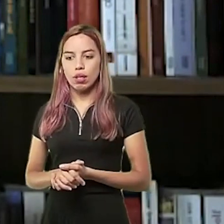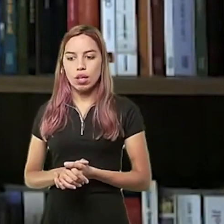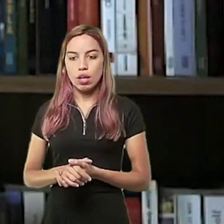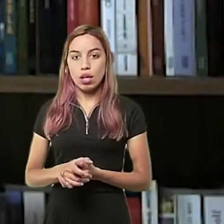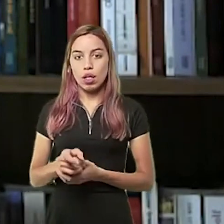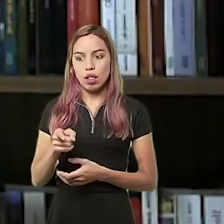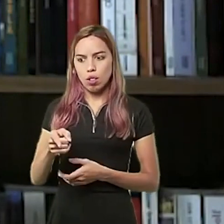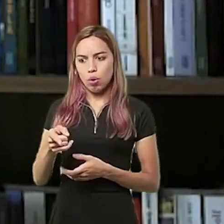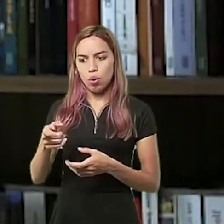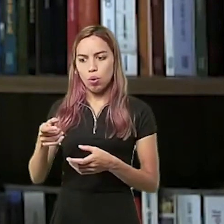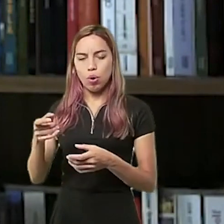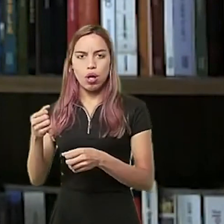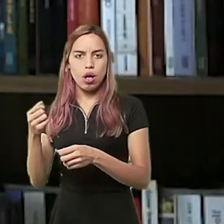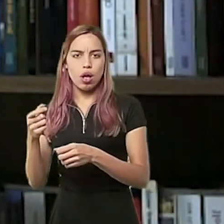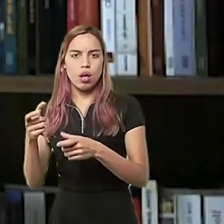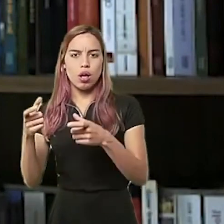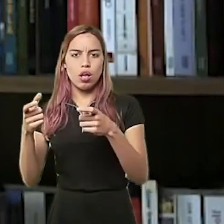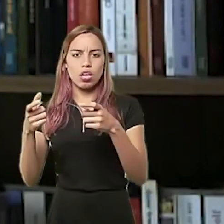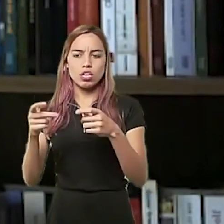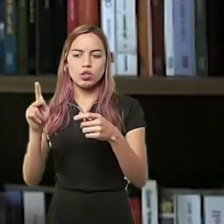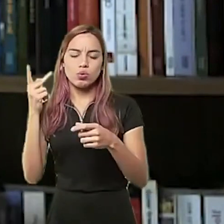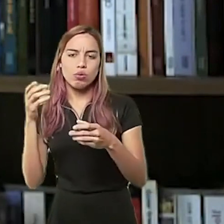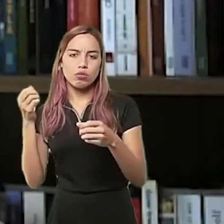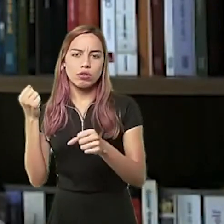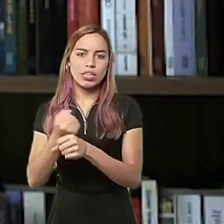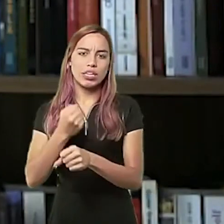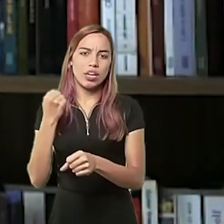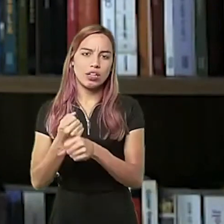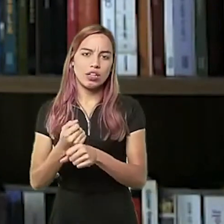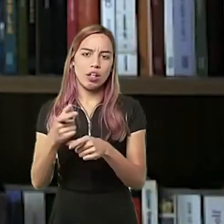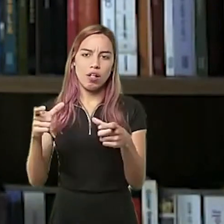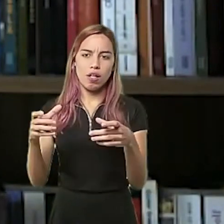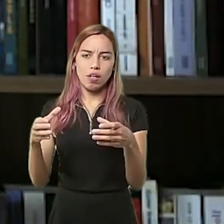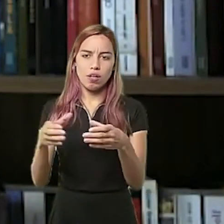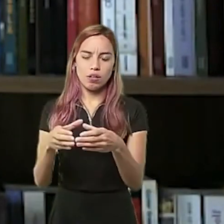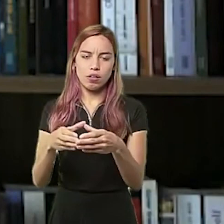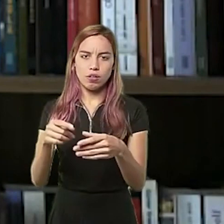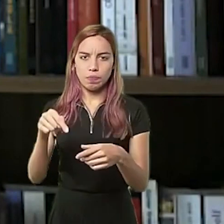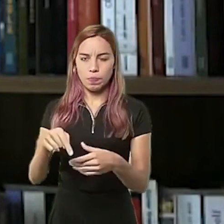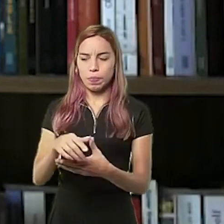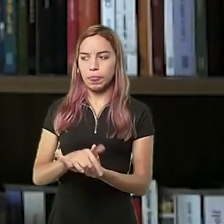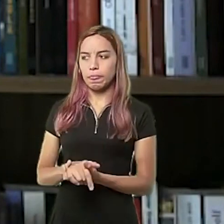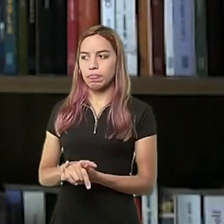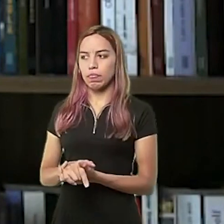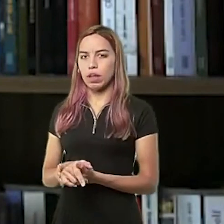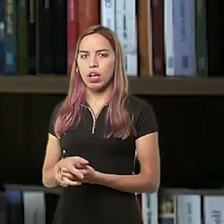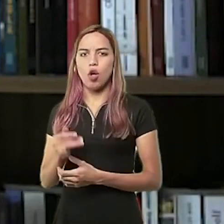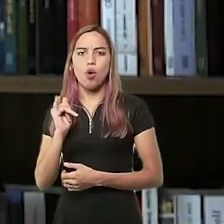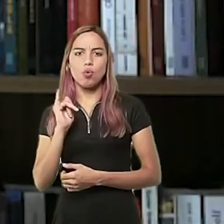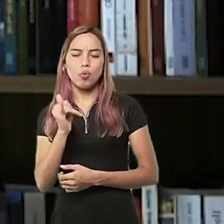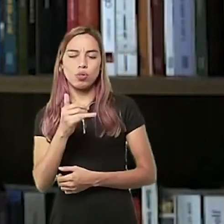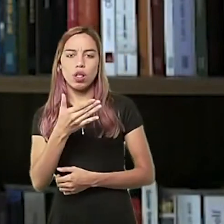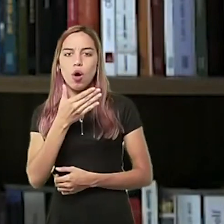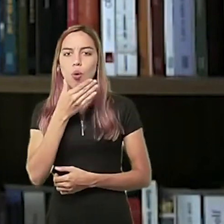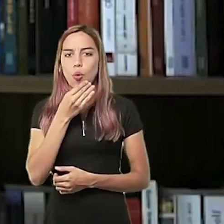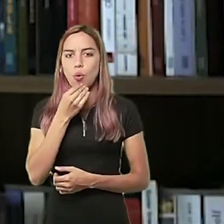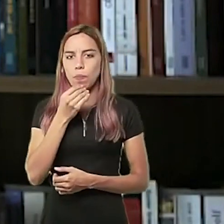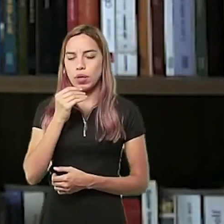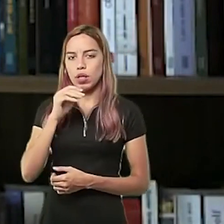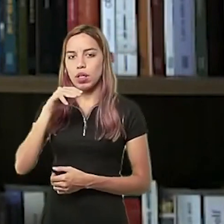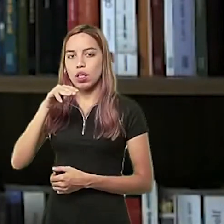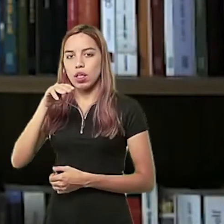fundação daquele lugar nos remete a uma mulher chamada Marinha Rodrigues, e essa mulher vivia